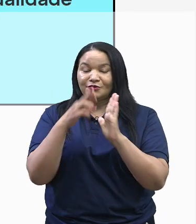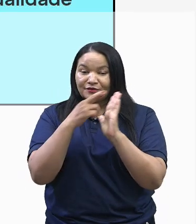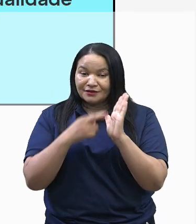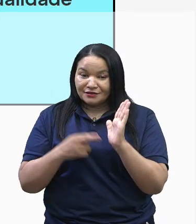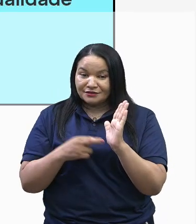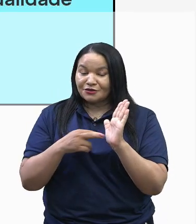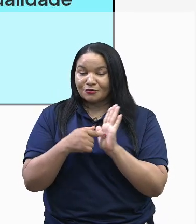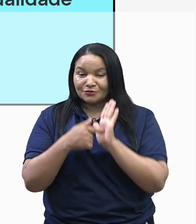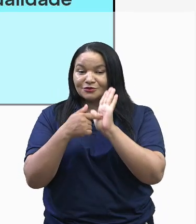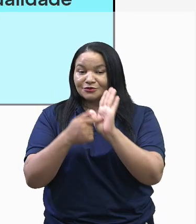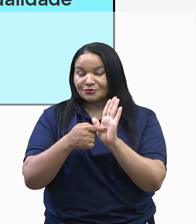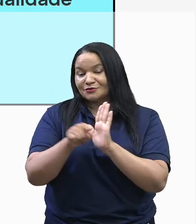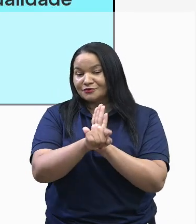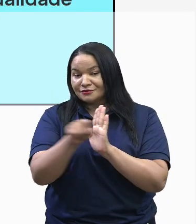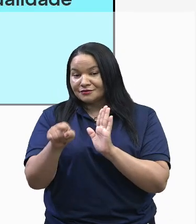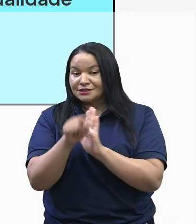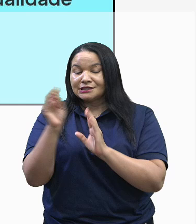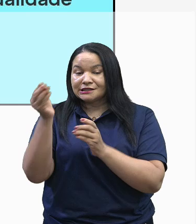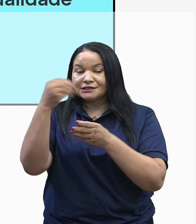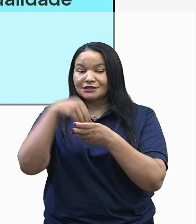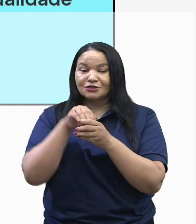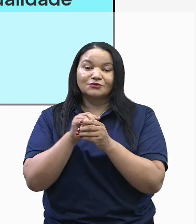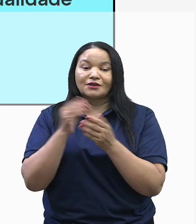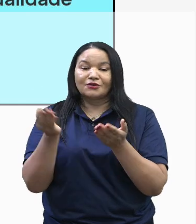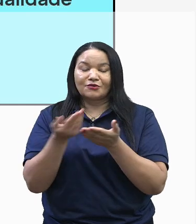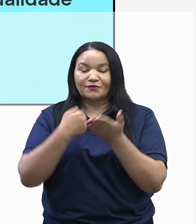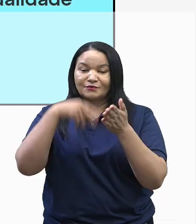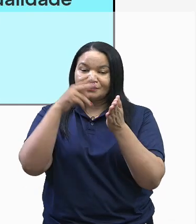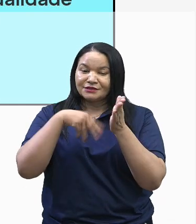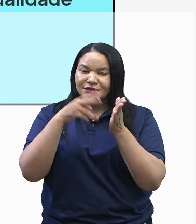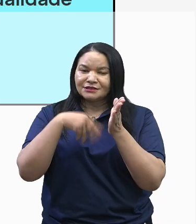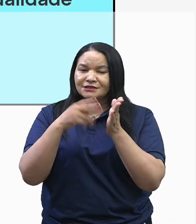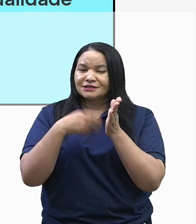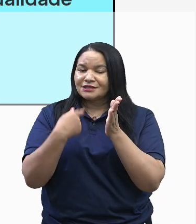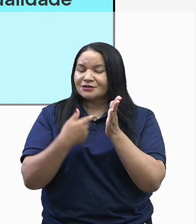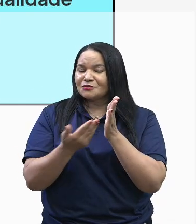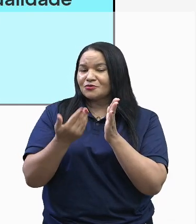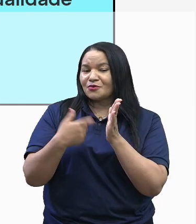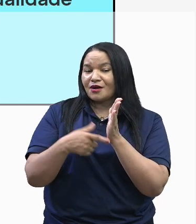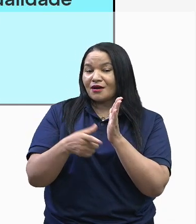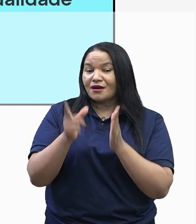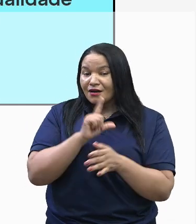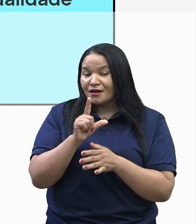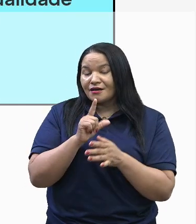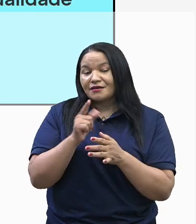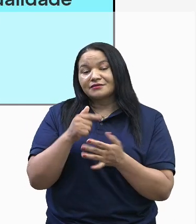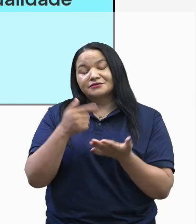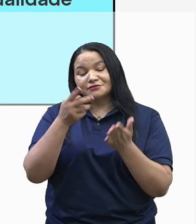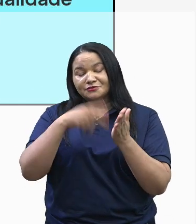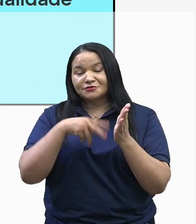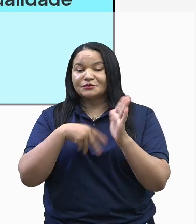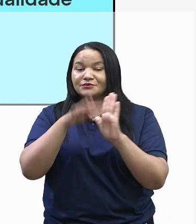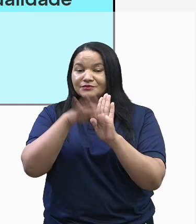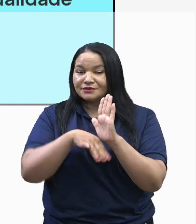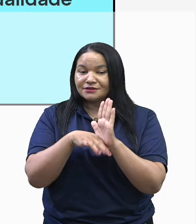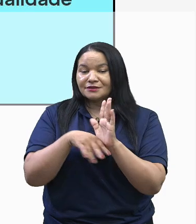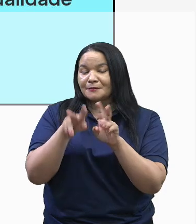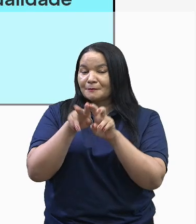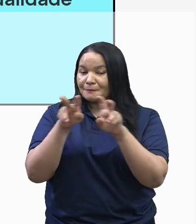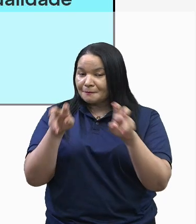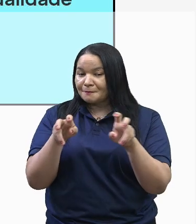mostramos para vocês, dentro do que nós lemos lá no texto, né, da